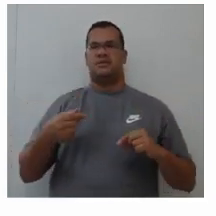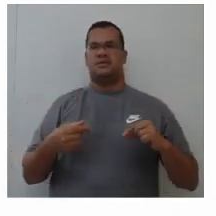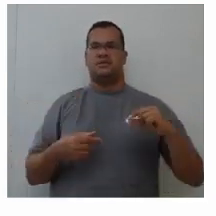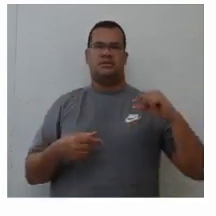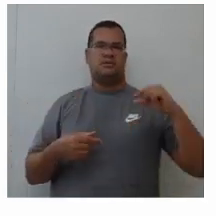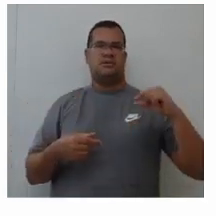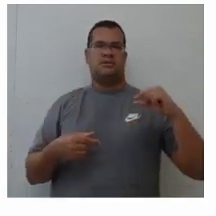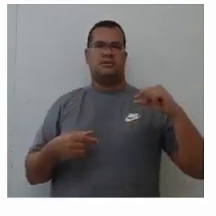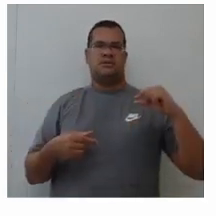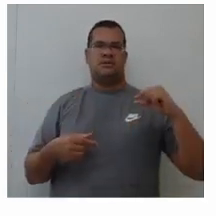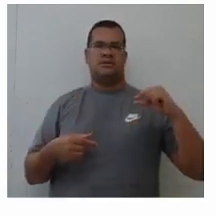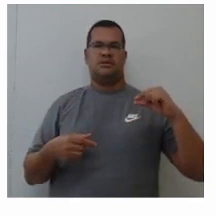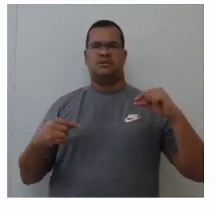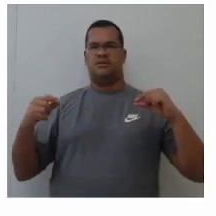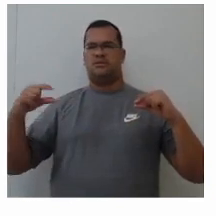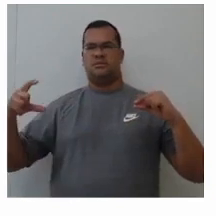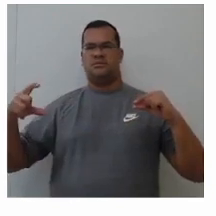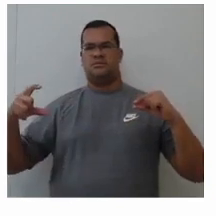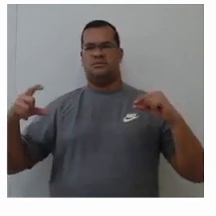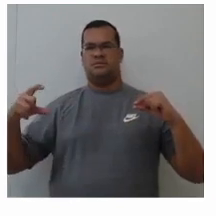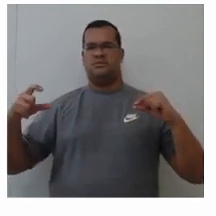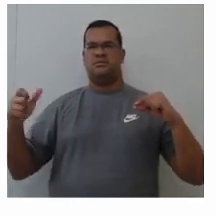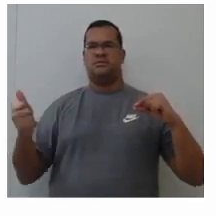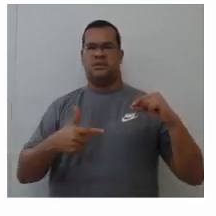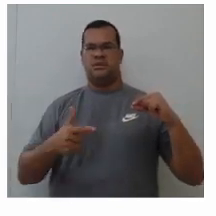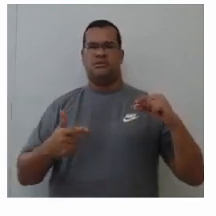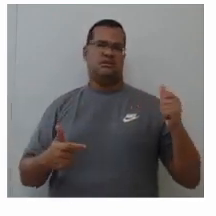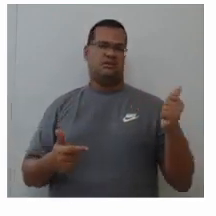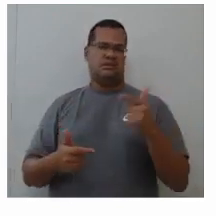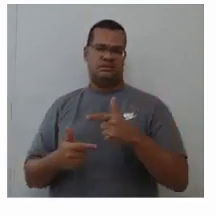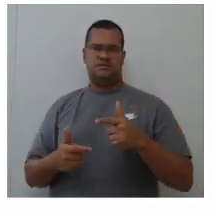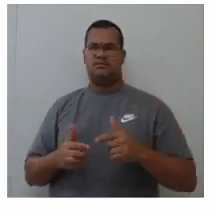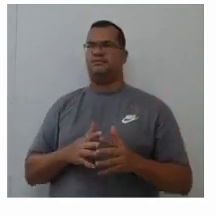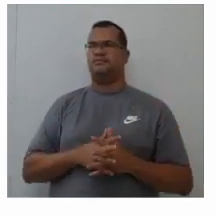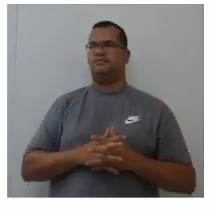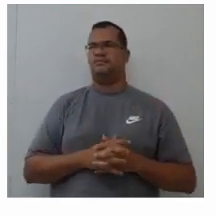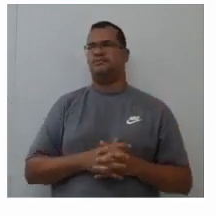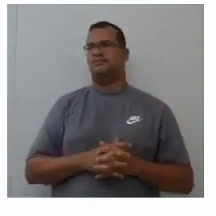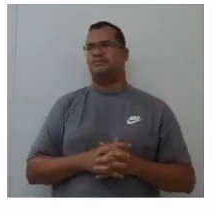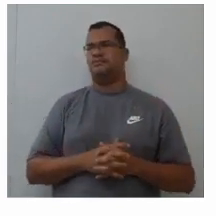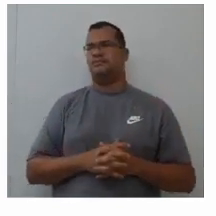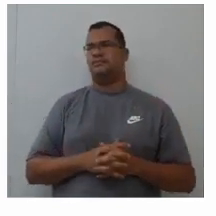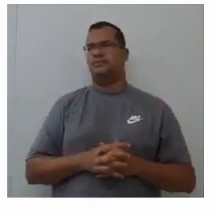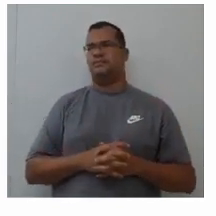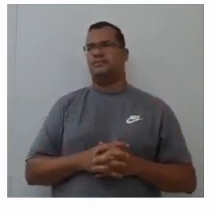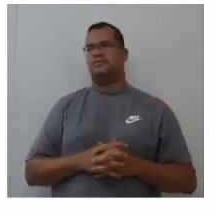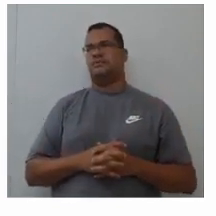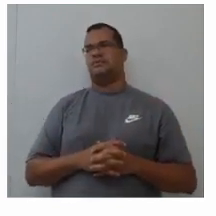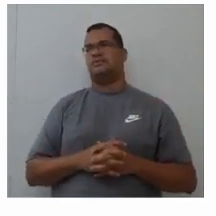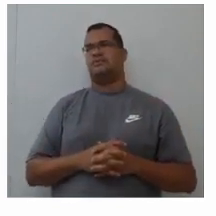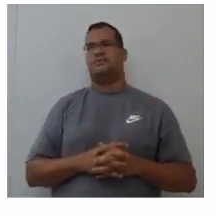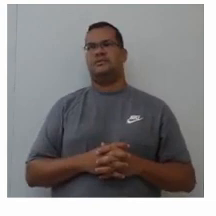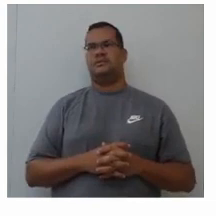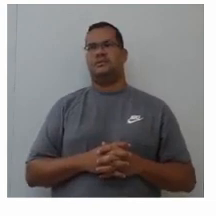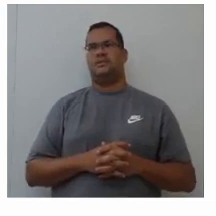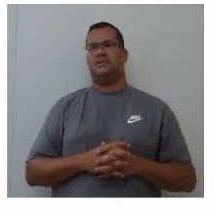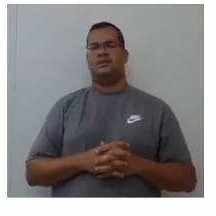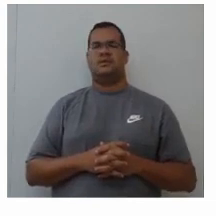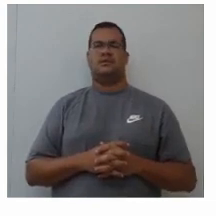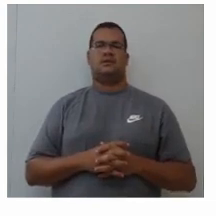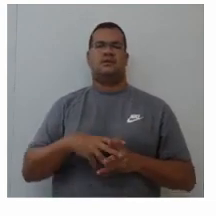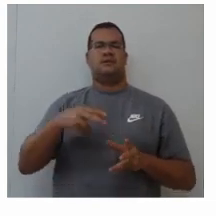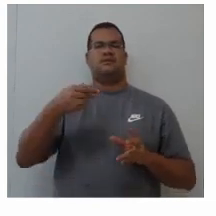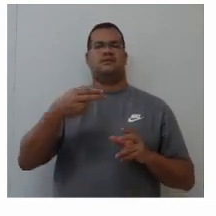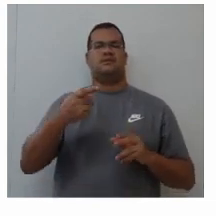aqui, ó. O maior que e o menor que. Veja, vai chegar agora. Aê! A